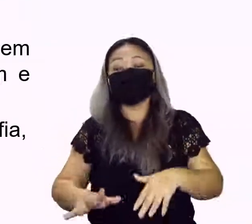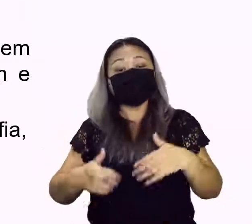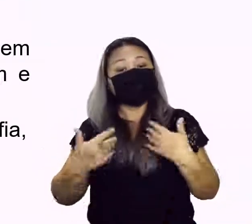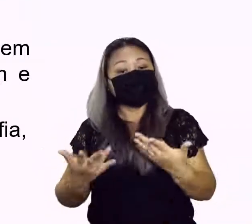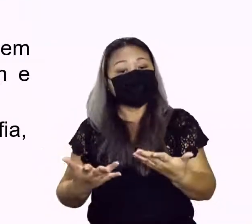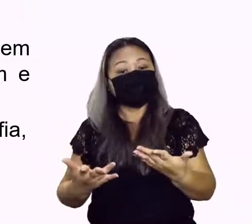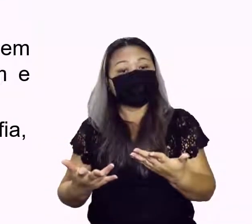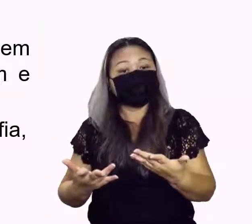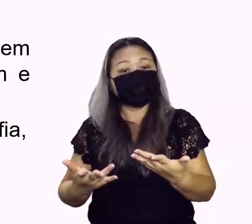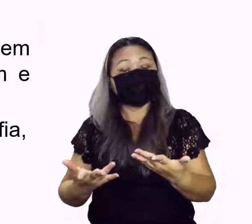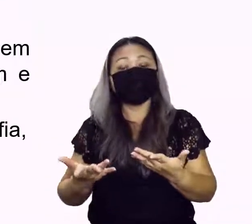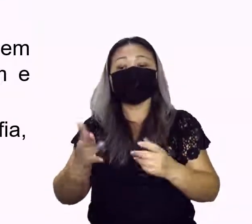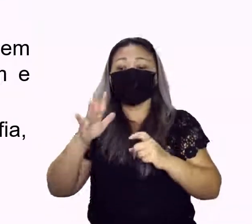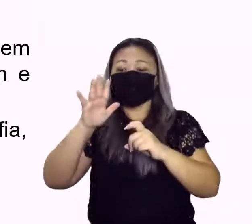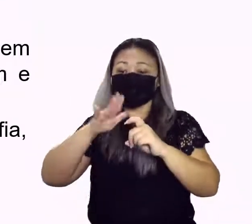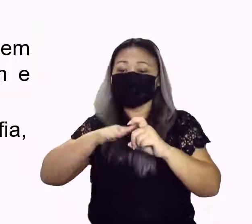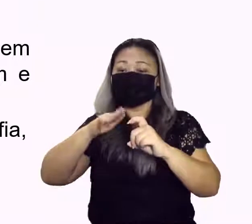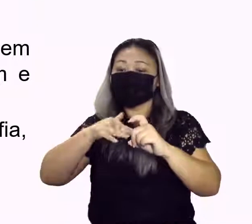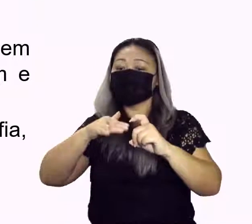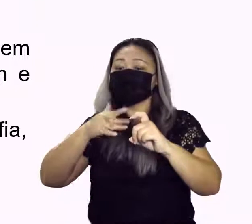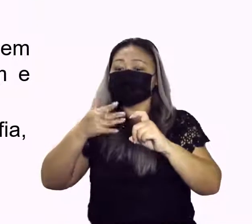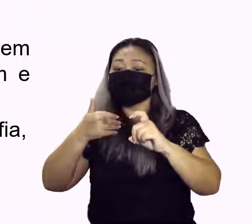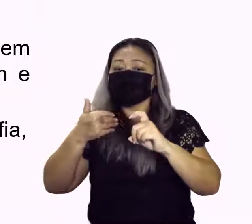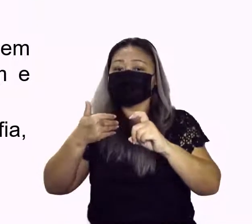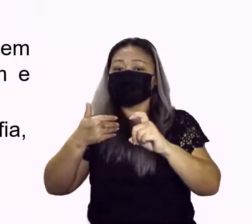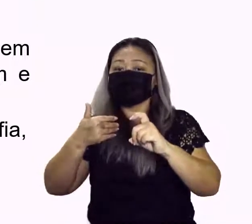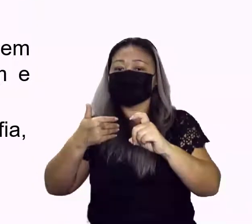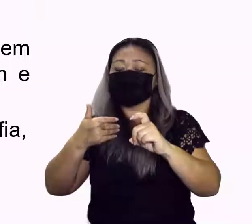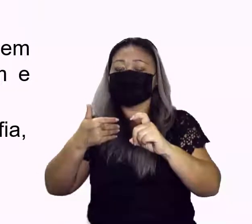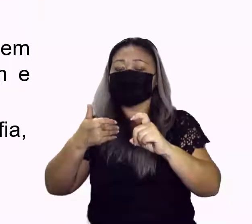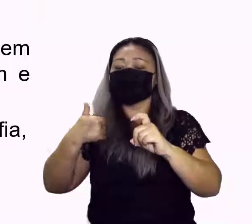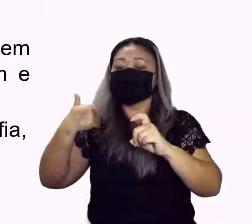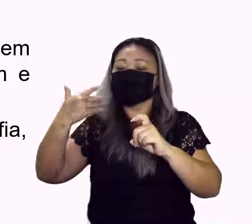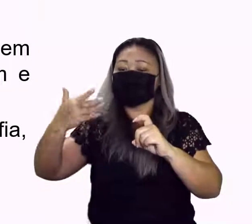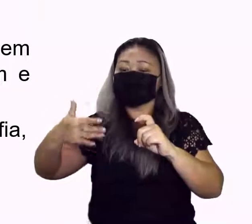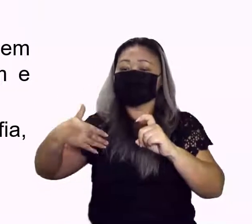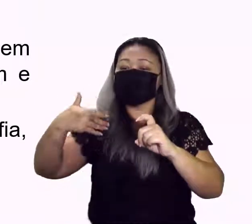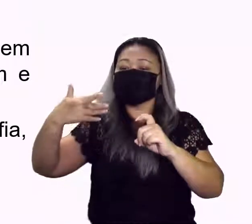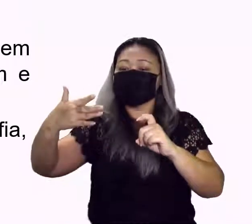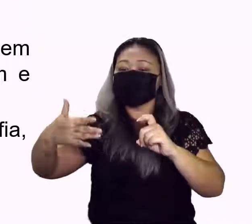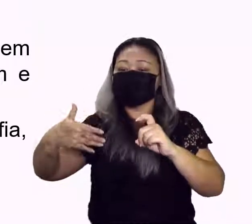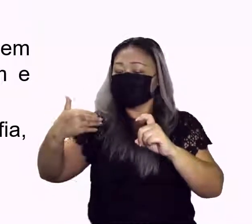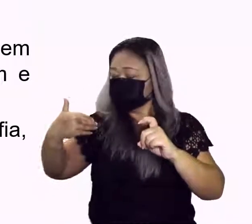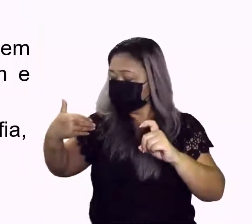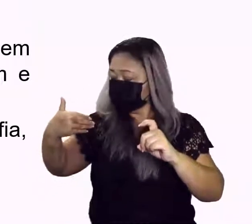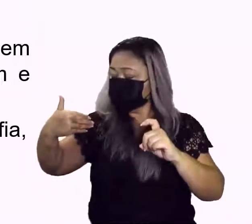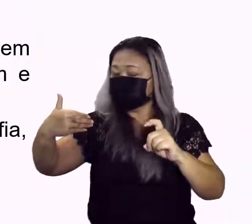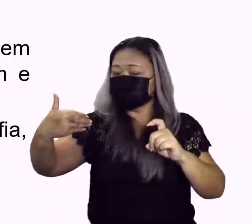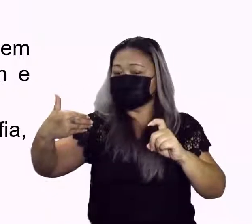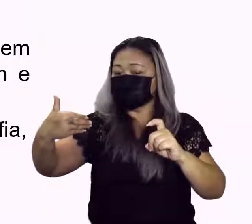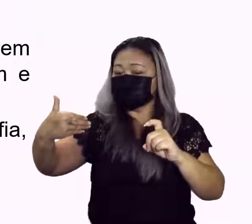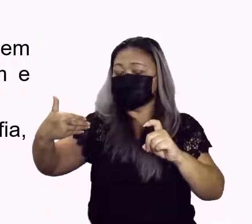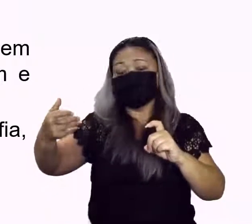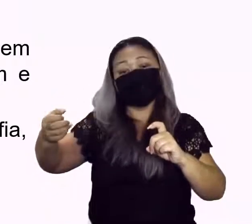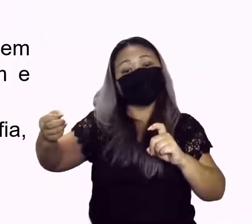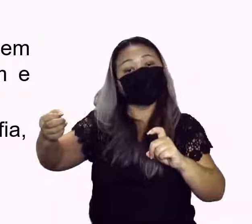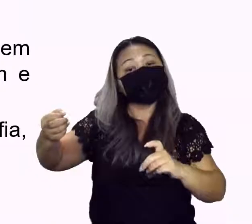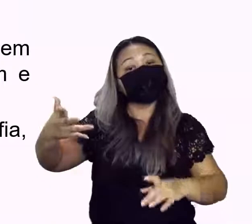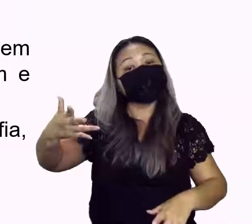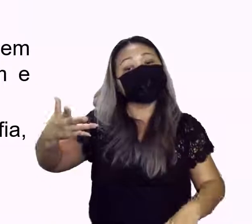viu? A mitologia ela trouxe, né, através do mito, né, inicial, trouxe